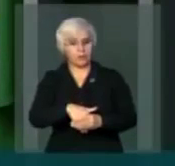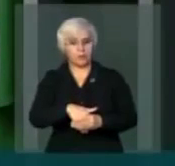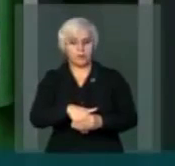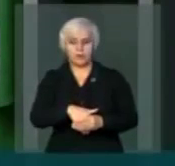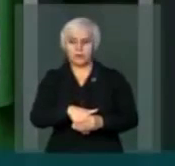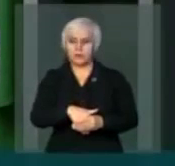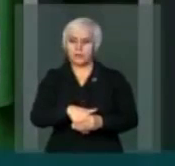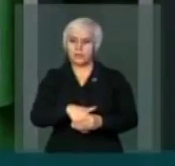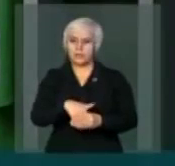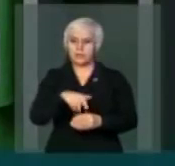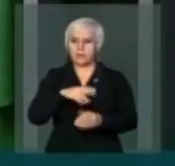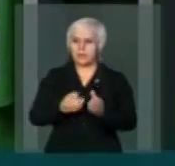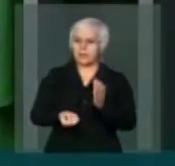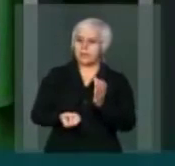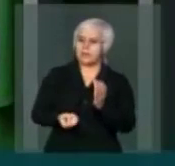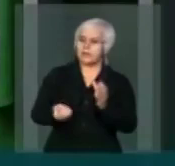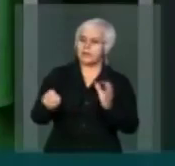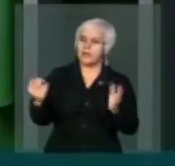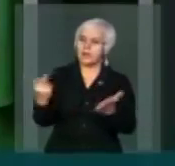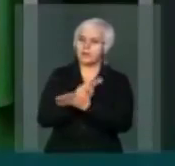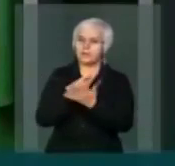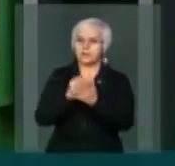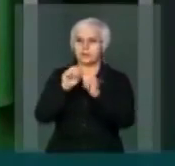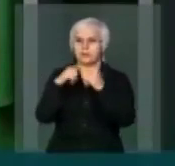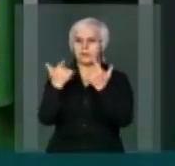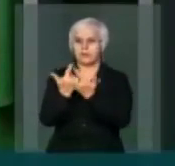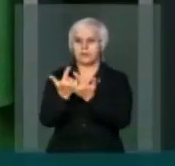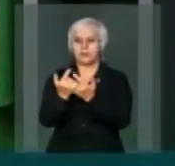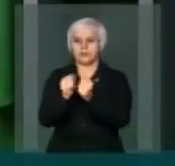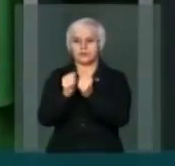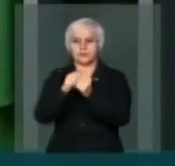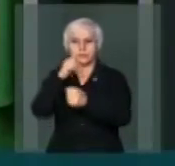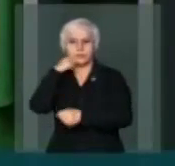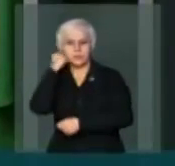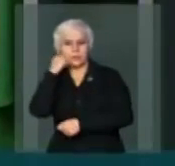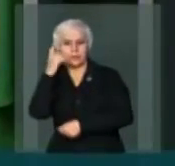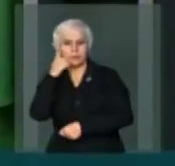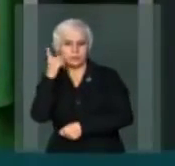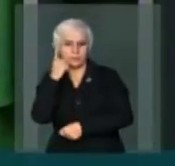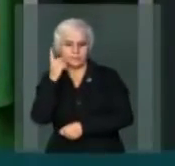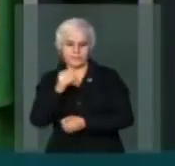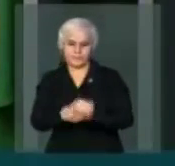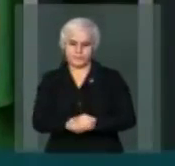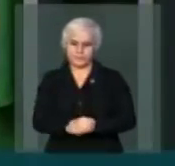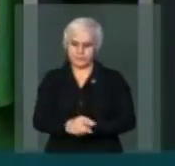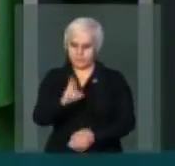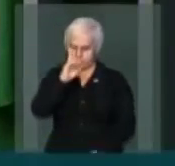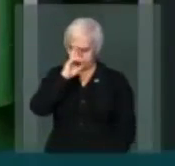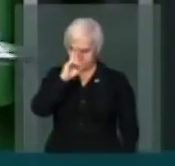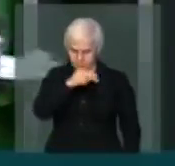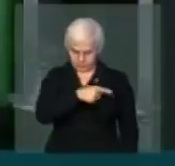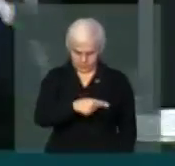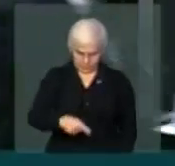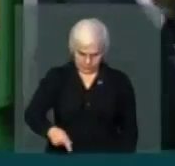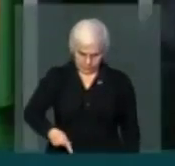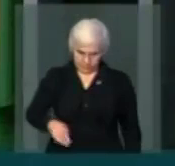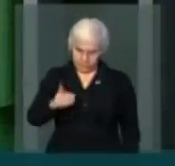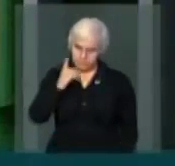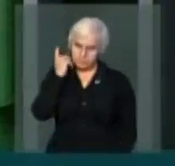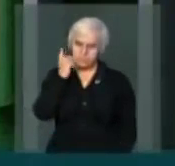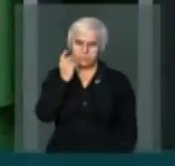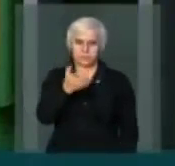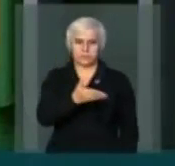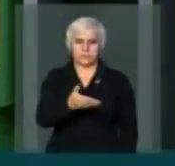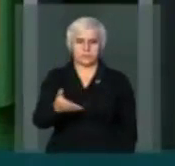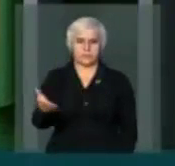as Assembleias Estaduais, a Câmara Federal e o Senado da República. Senhor presidente, senhoras e senhores